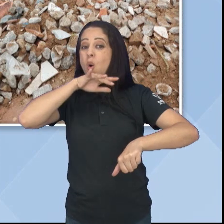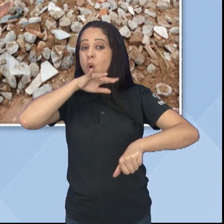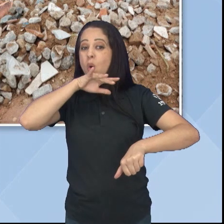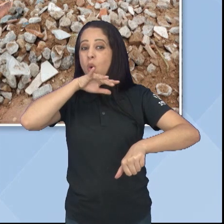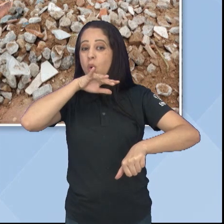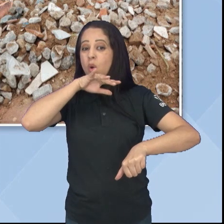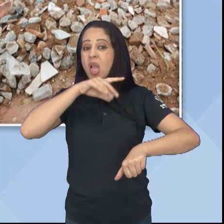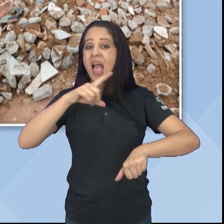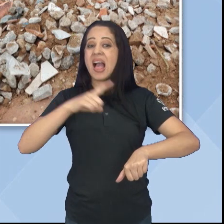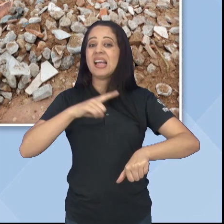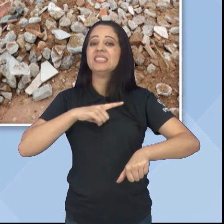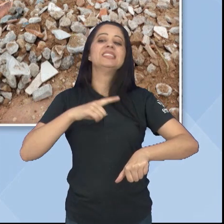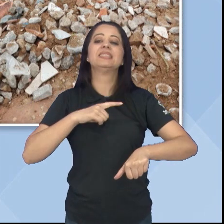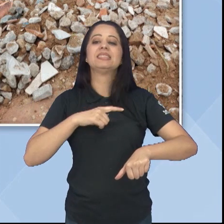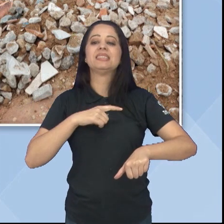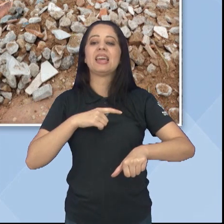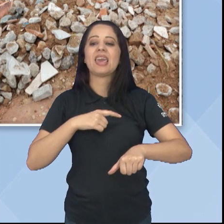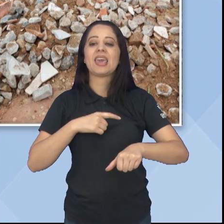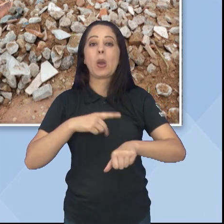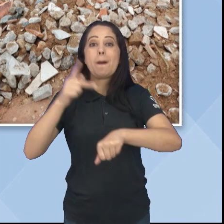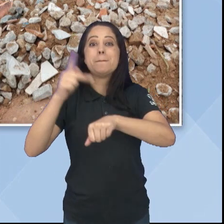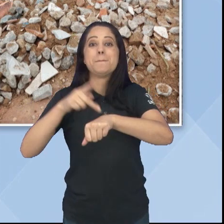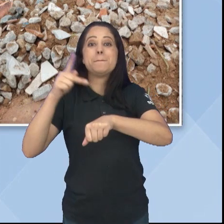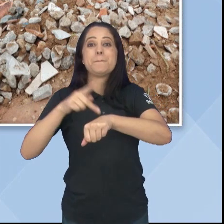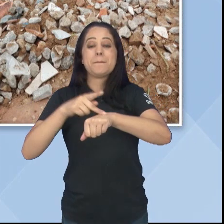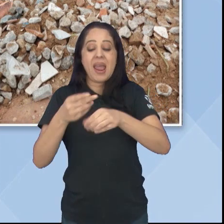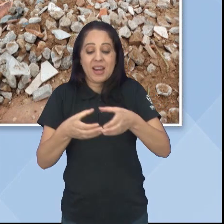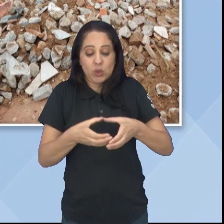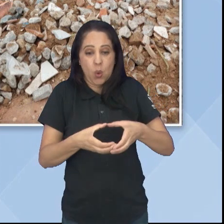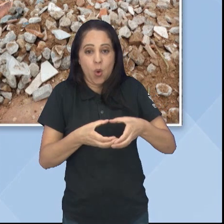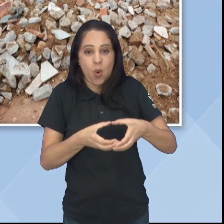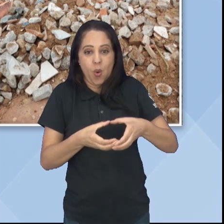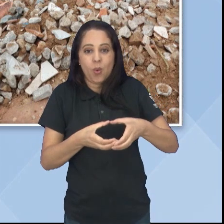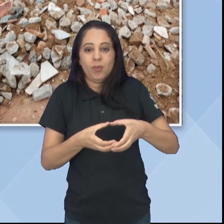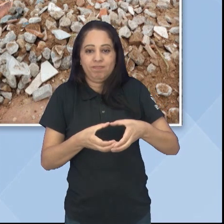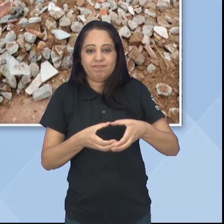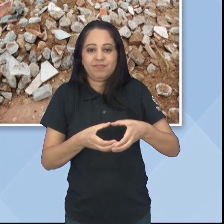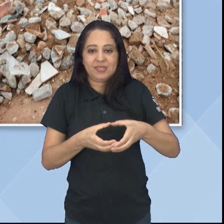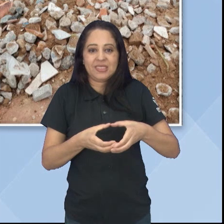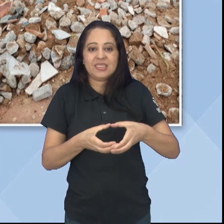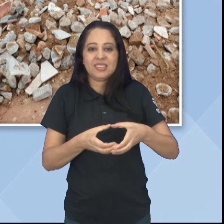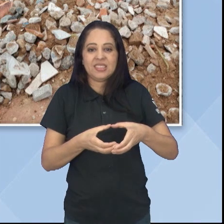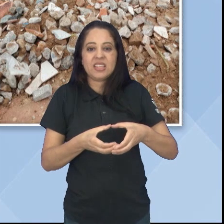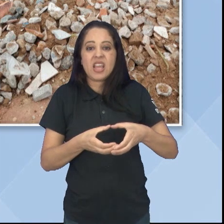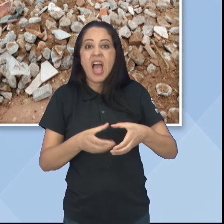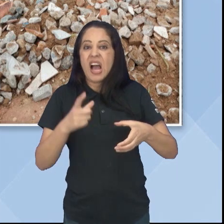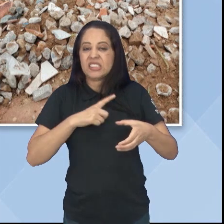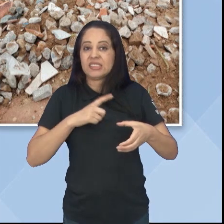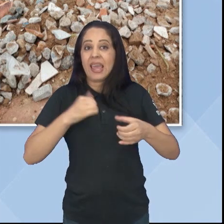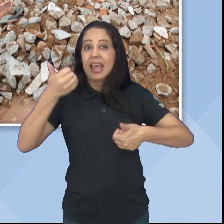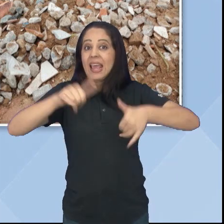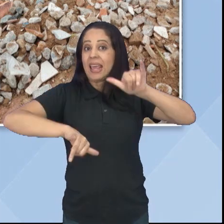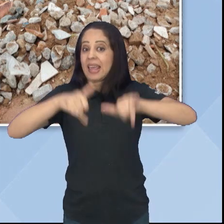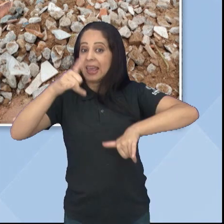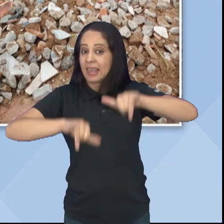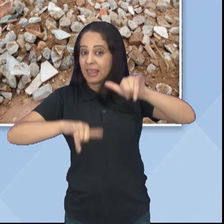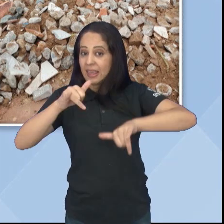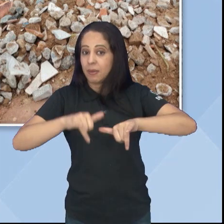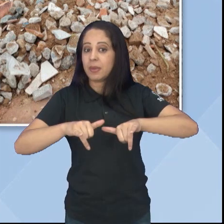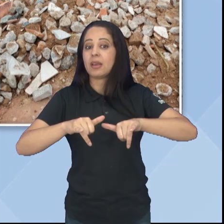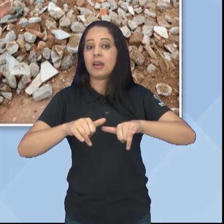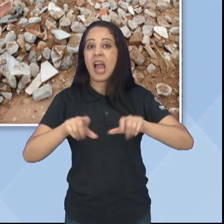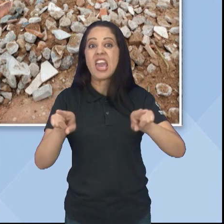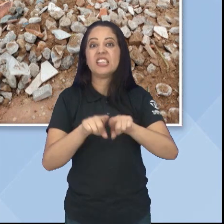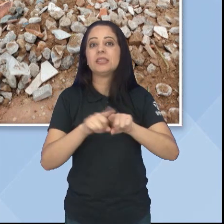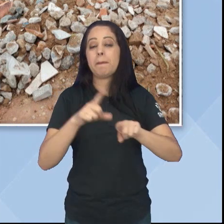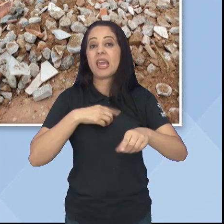pedaços grossos de telha, tipo eternite, que pode conter amianto e em muito